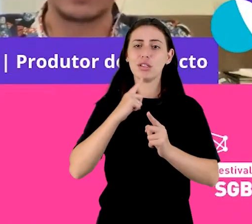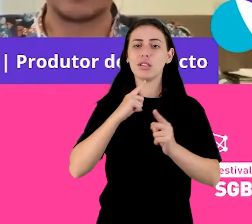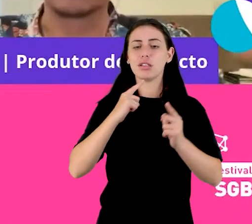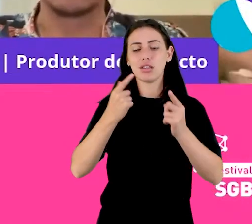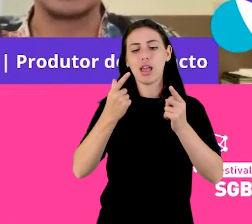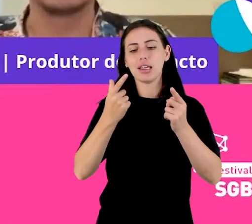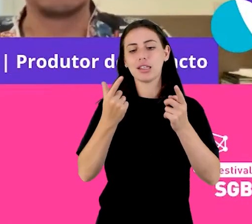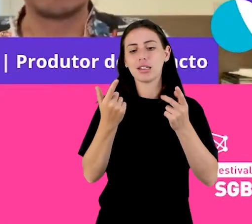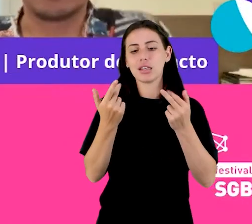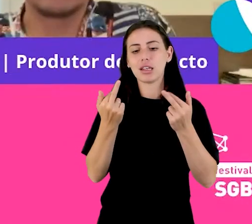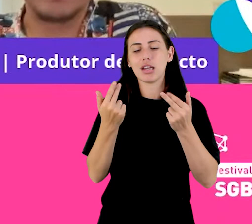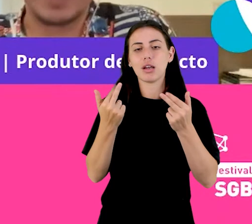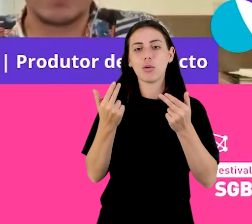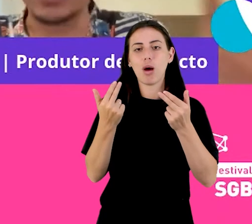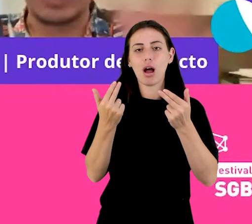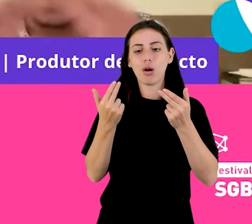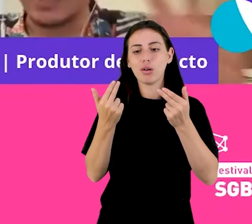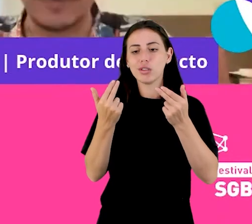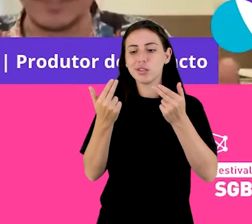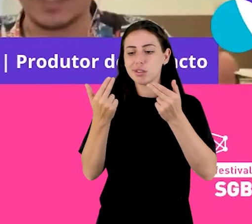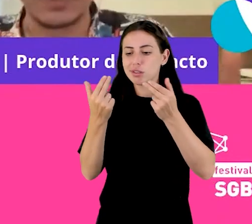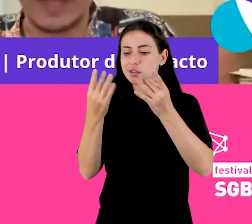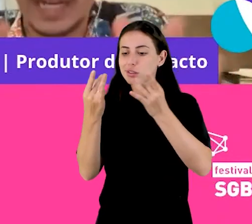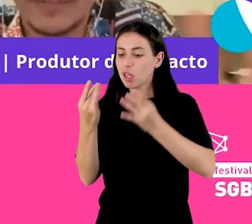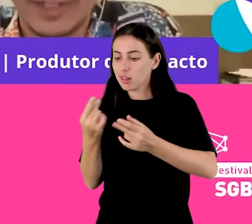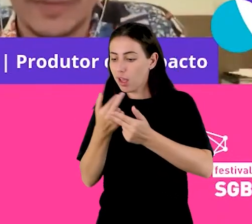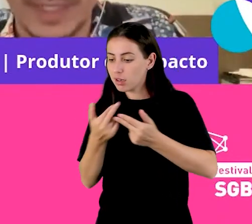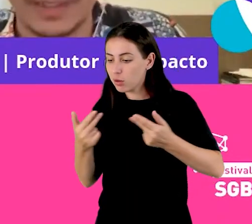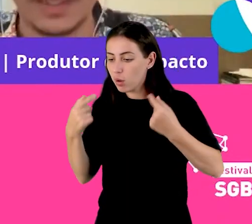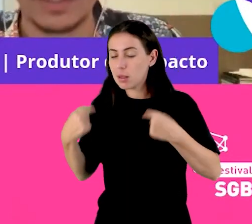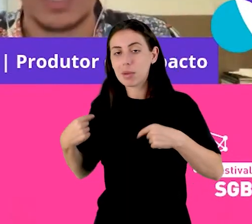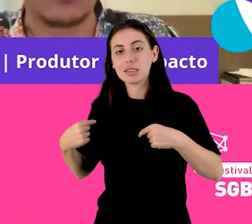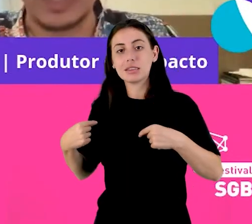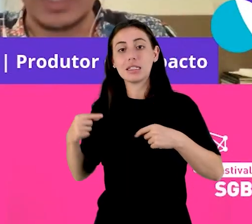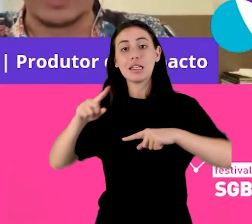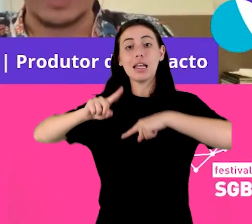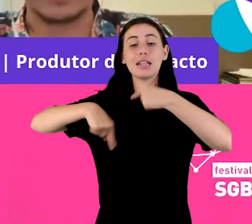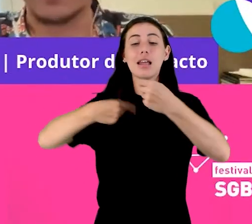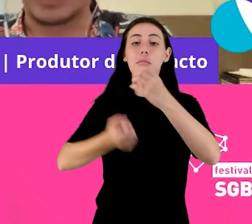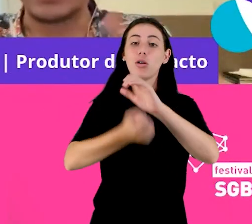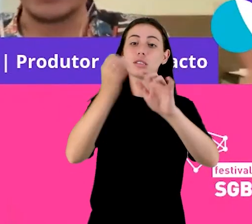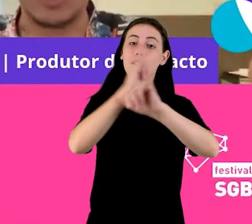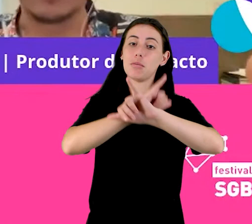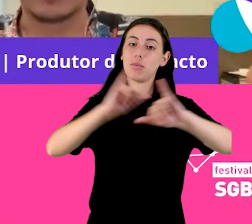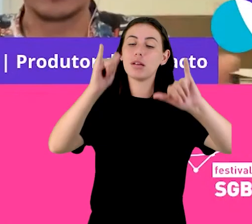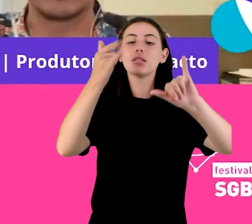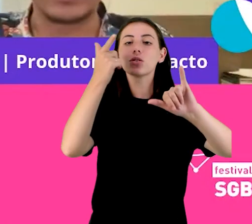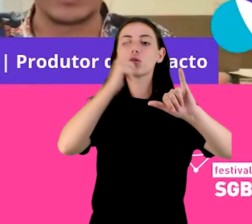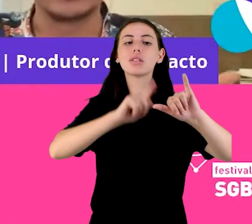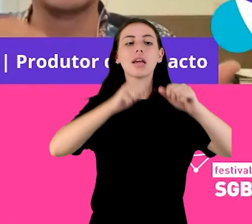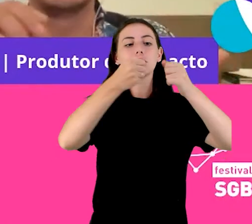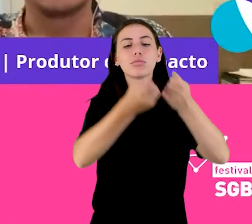né? A gente vai para outros lugares. No caso do Limiar, é uma história ali da família, não se fala nada fora da família. É tudo ali. Tem uma coragem enorme, tanto